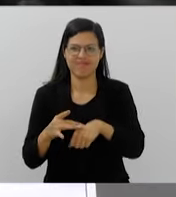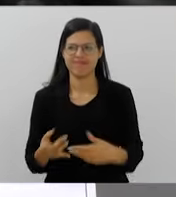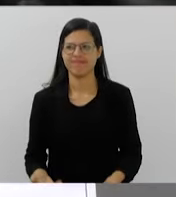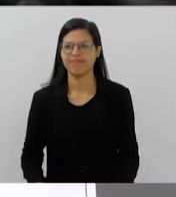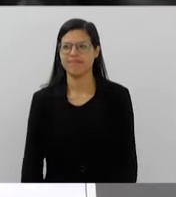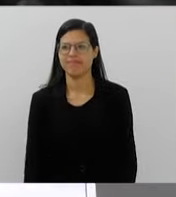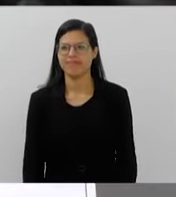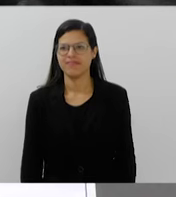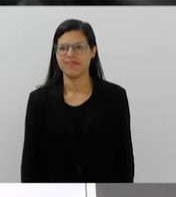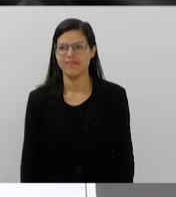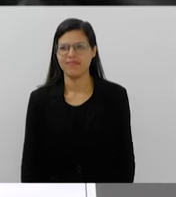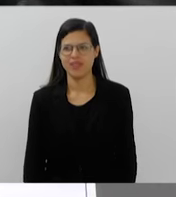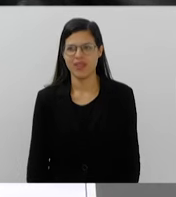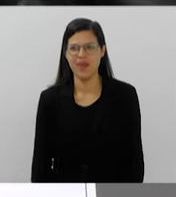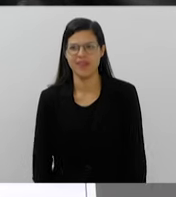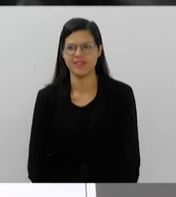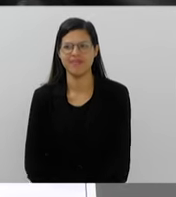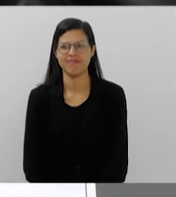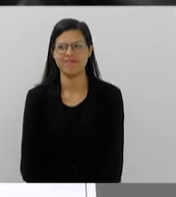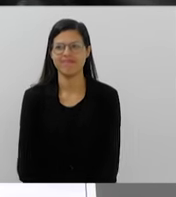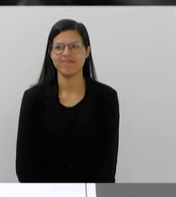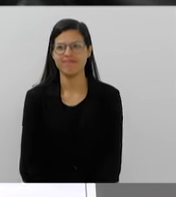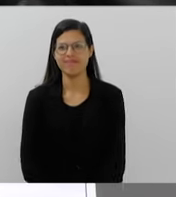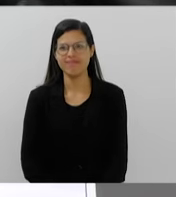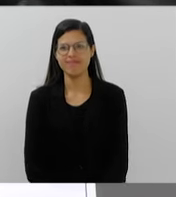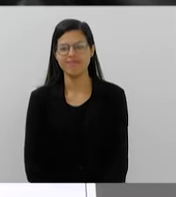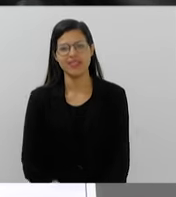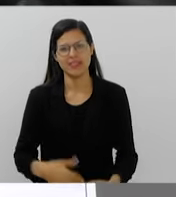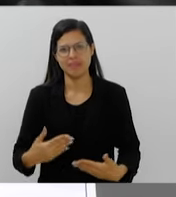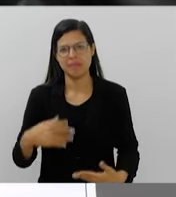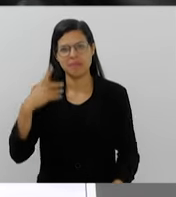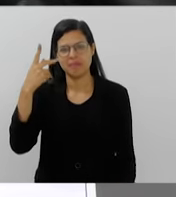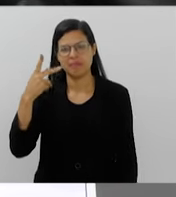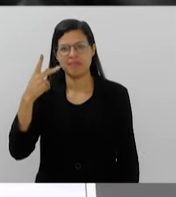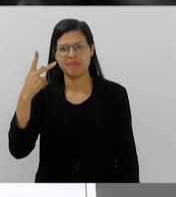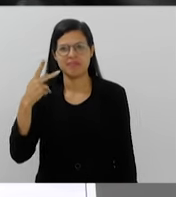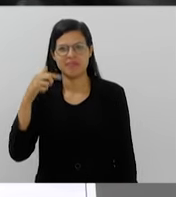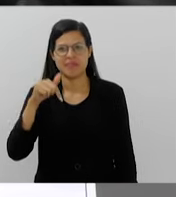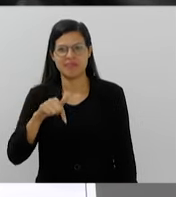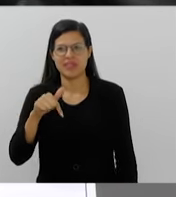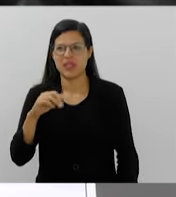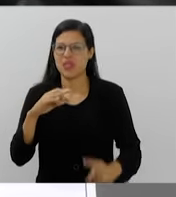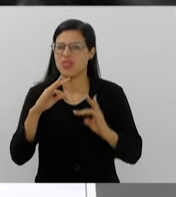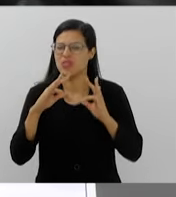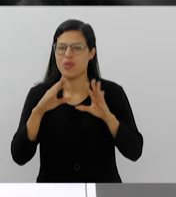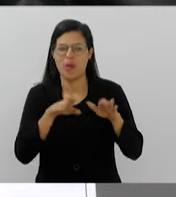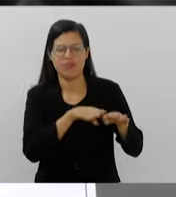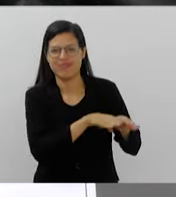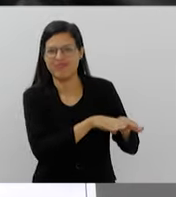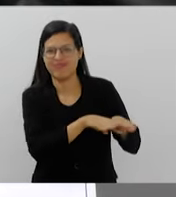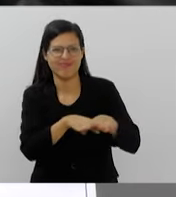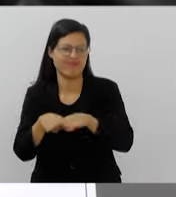Não. Senhor presidente. Ser politicamente correta abrangeu todo o espectro, até a cocada parda também.